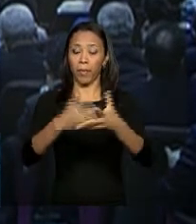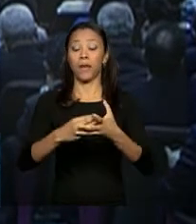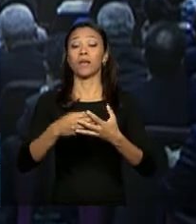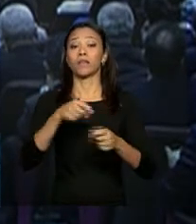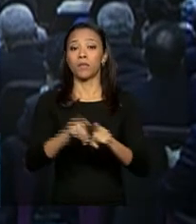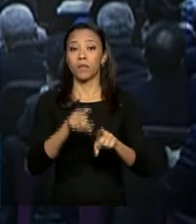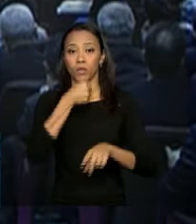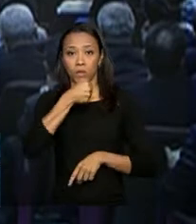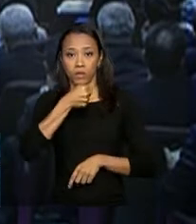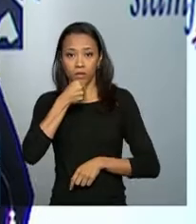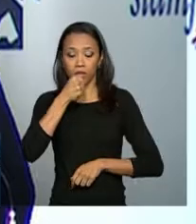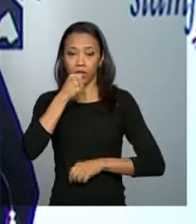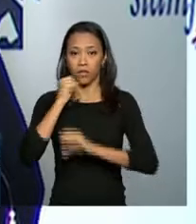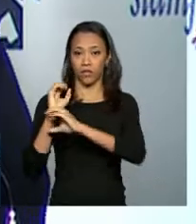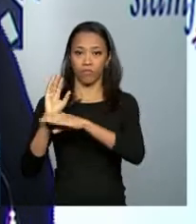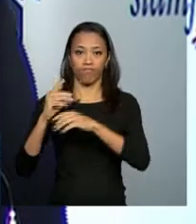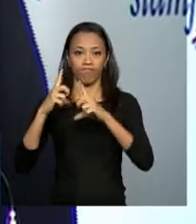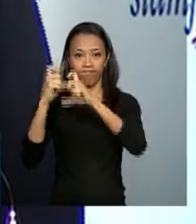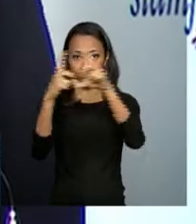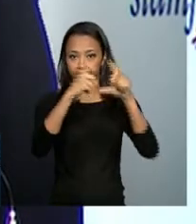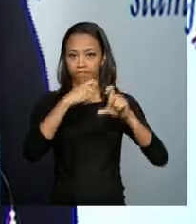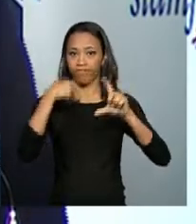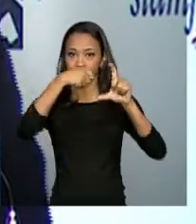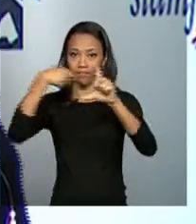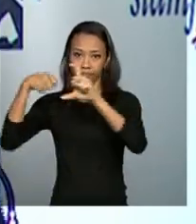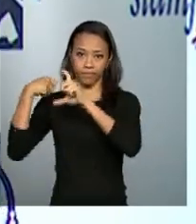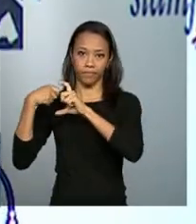e cinegrafistas. Eu